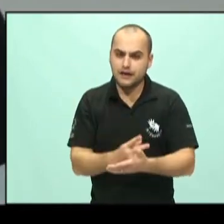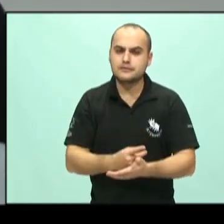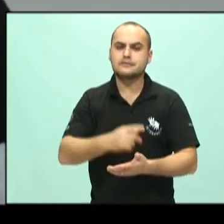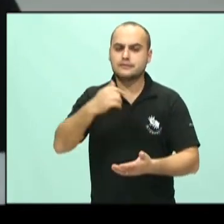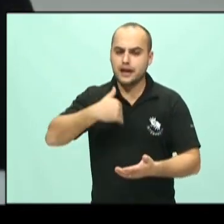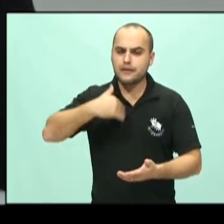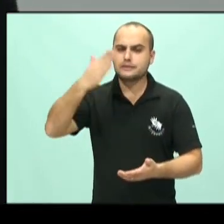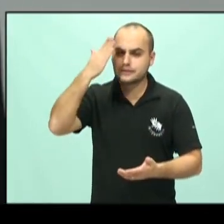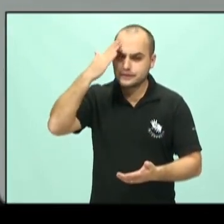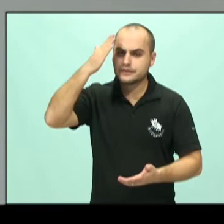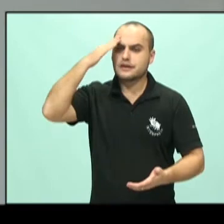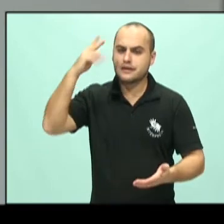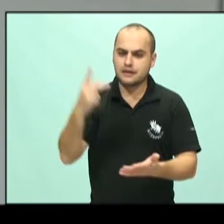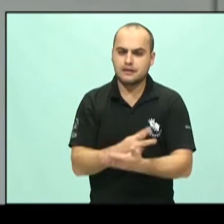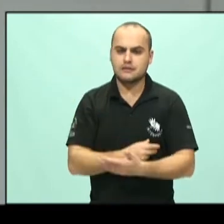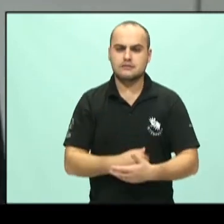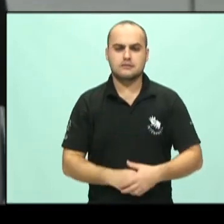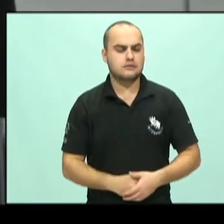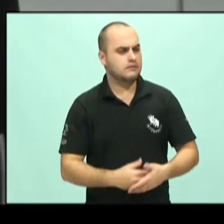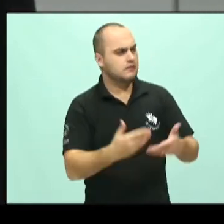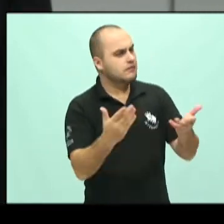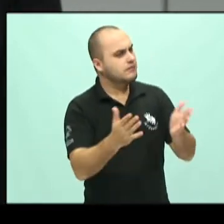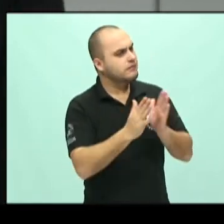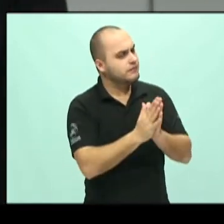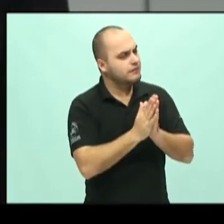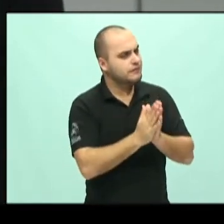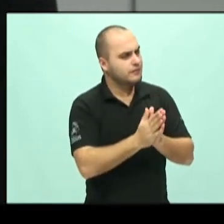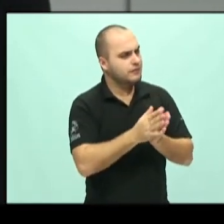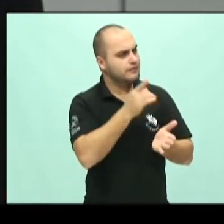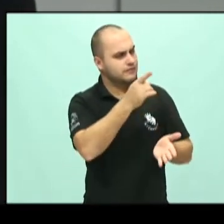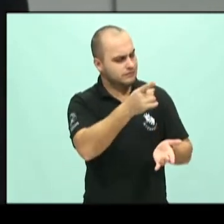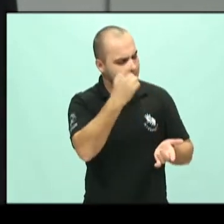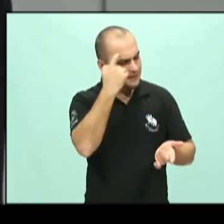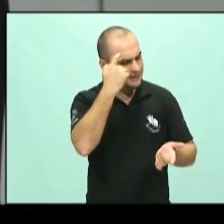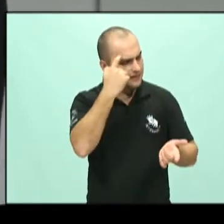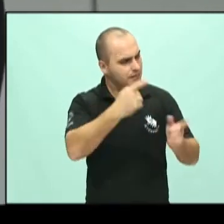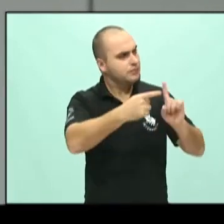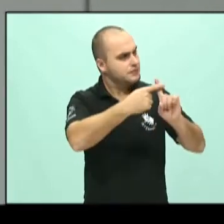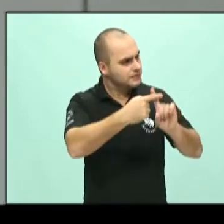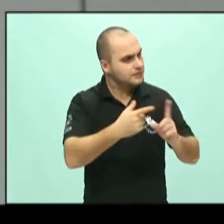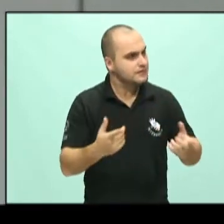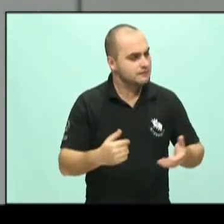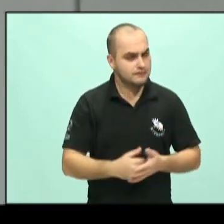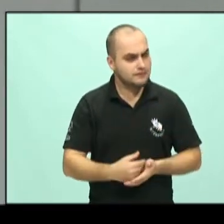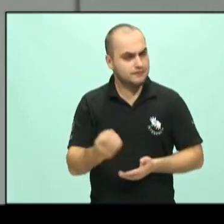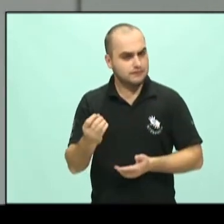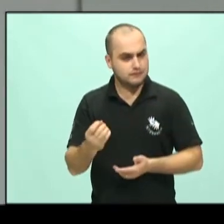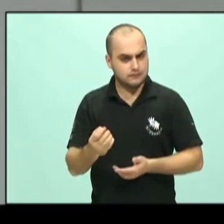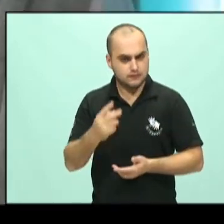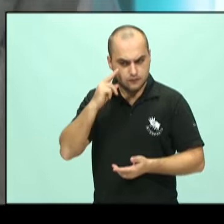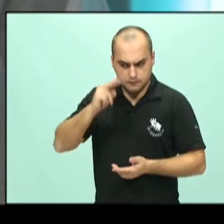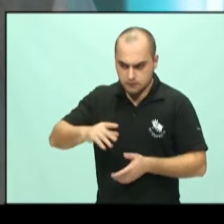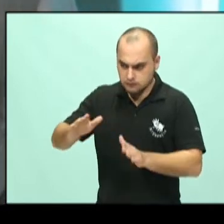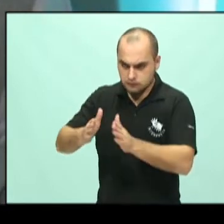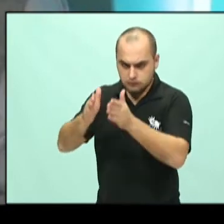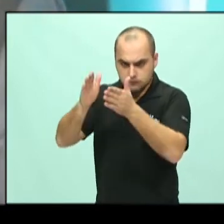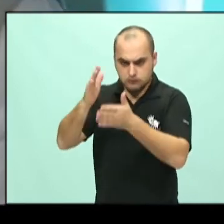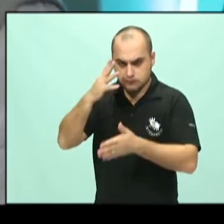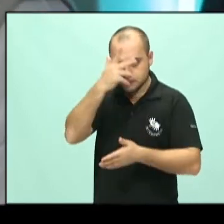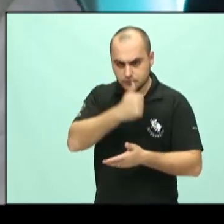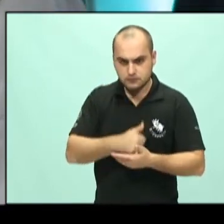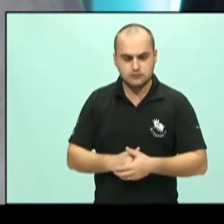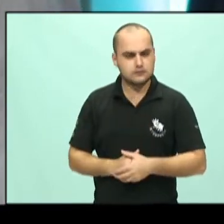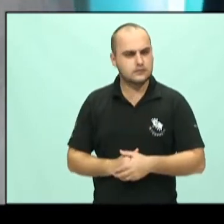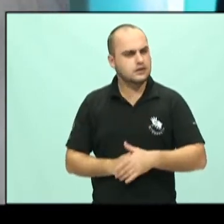dar. Não seja pessimista, Theo. Ei, bebida nova? Bonita a garrafa? Sabe,